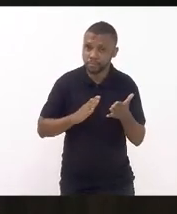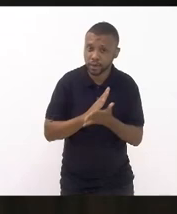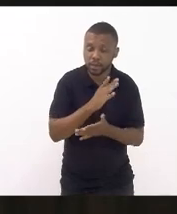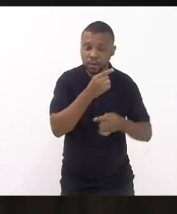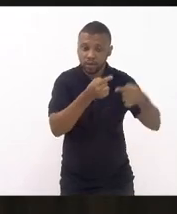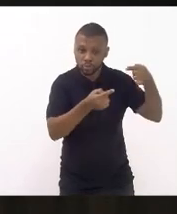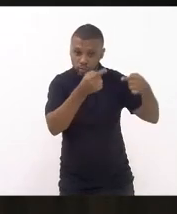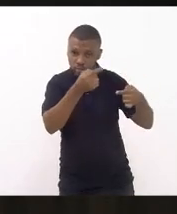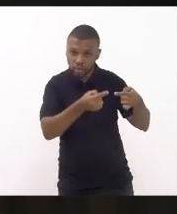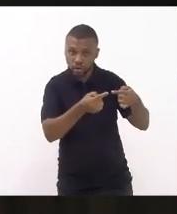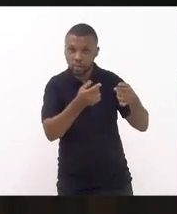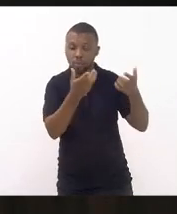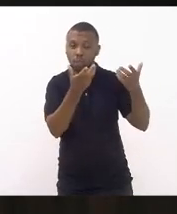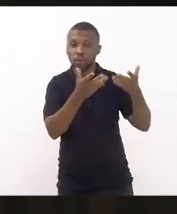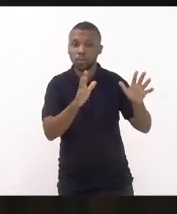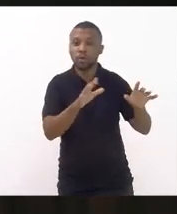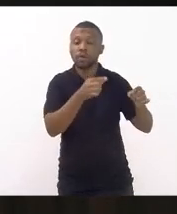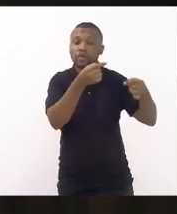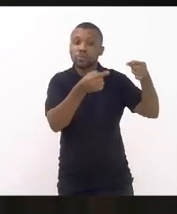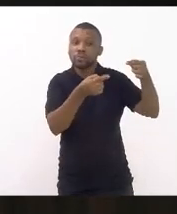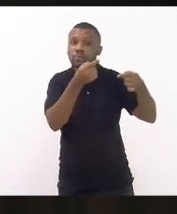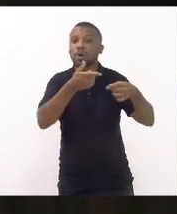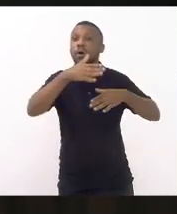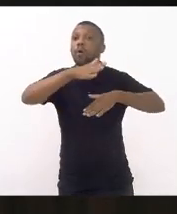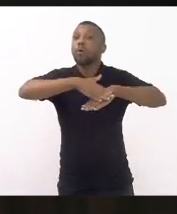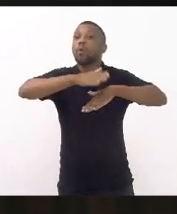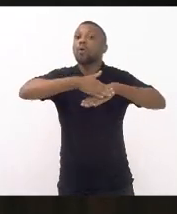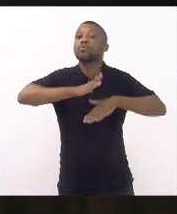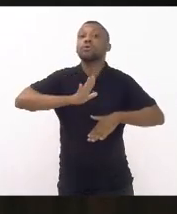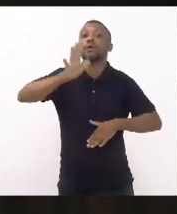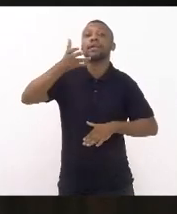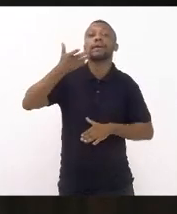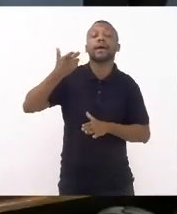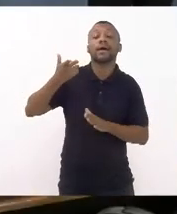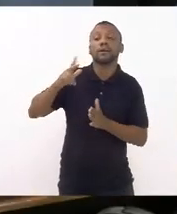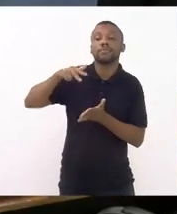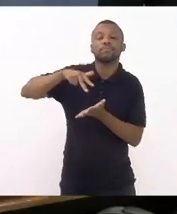não havendo o que queira discutir. Em discussão, o autor da proposta.